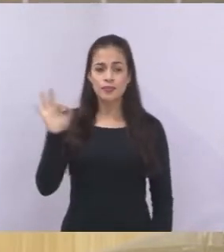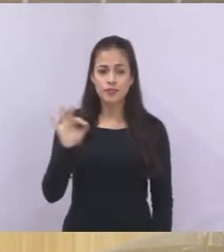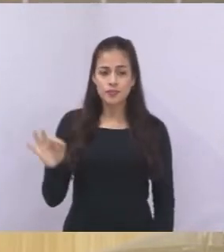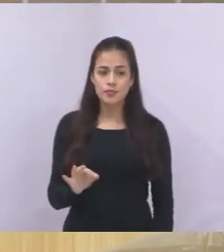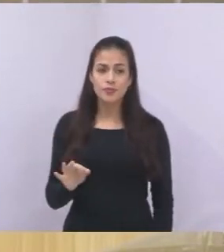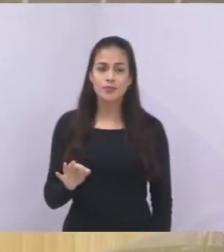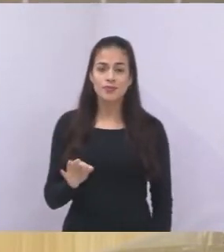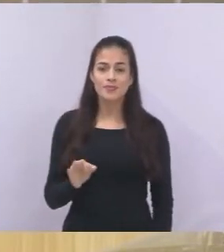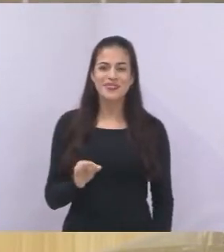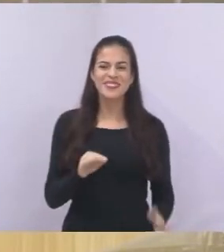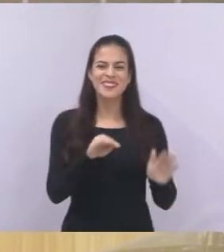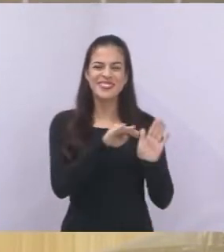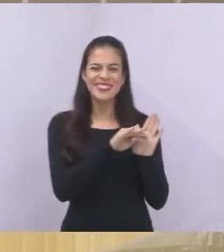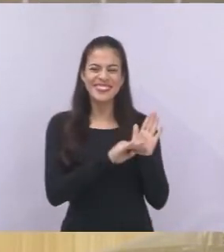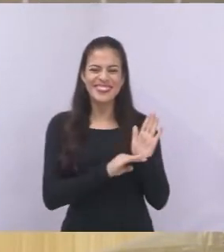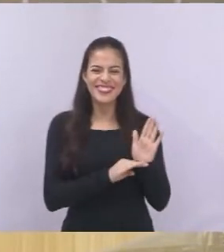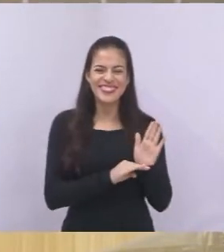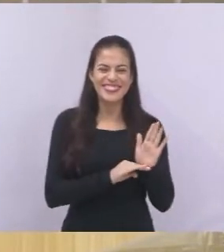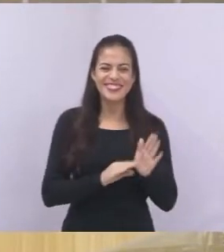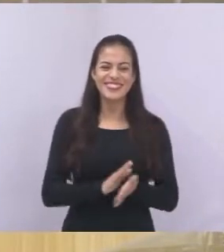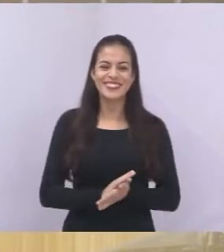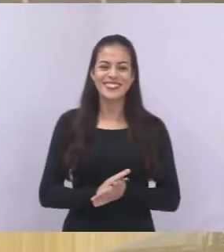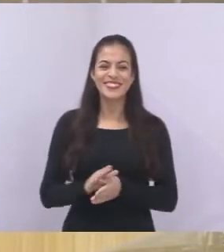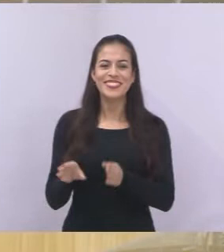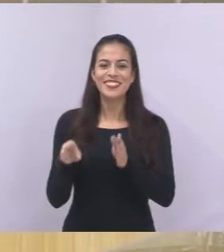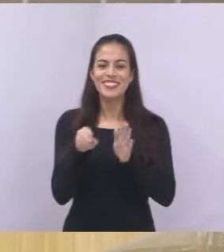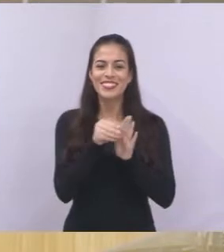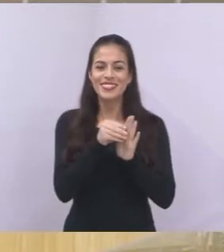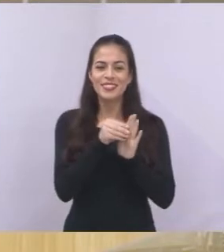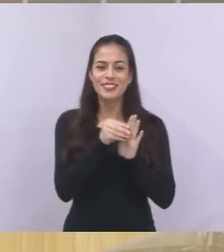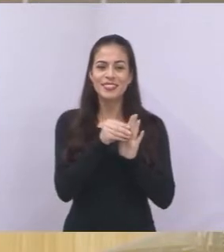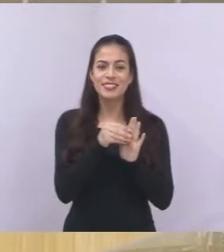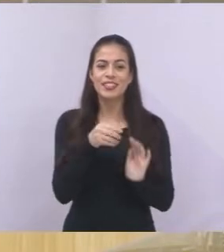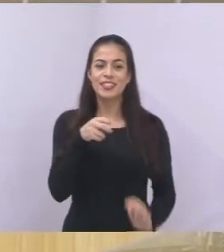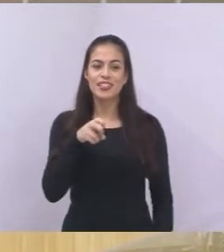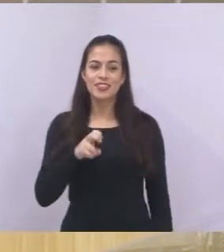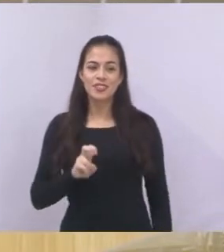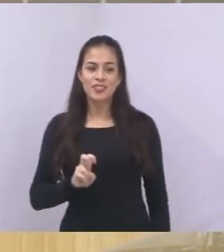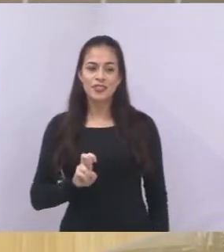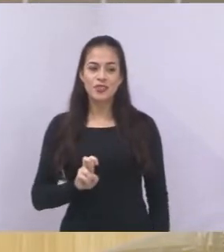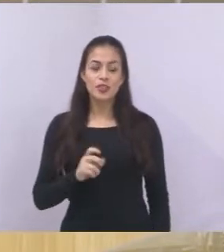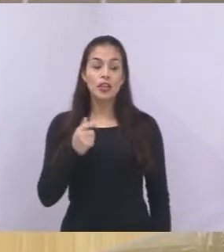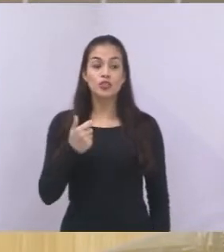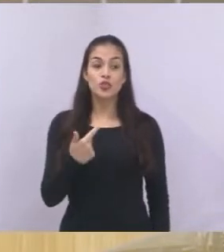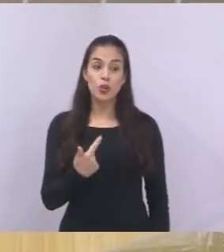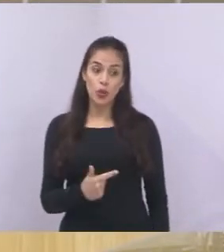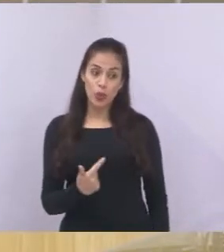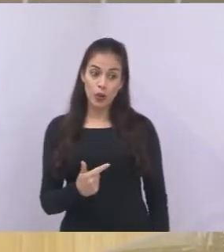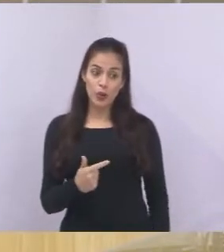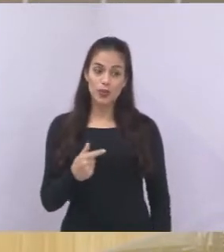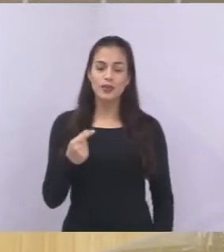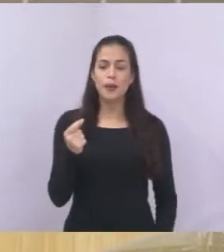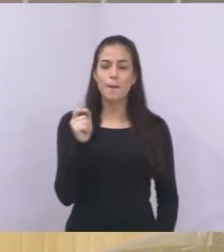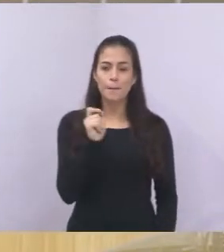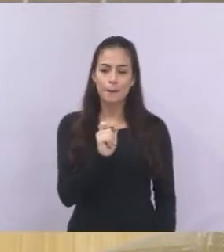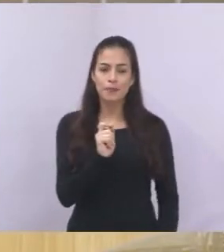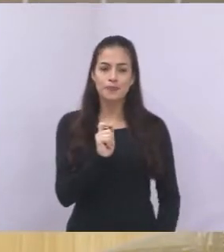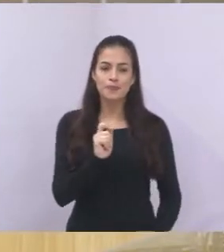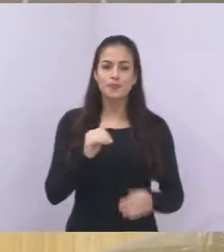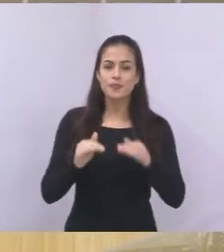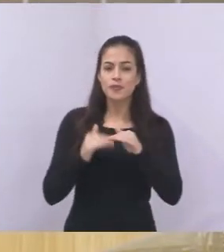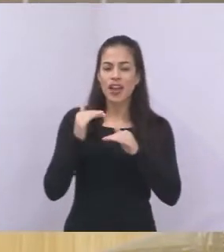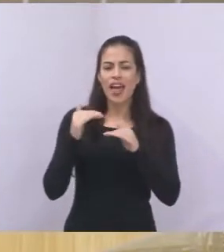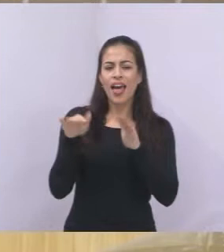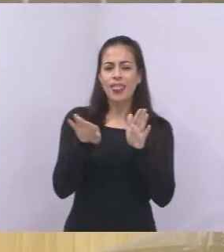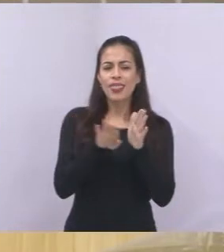definida na forma do CAPT, com acréscimo de 2 pontos percentuais para cada ano de trabalho para exercer o